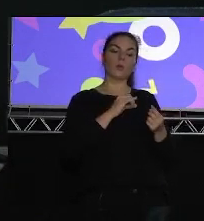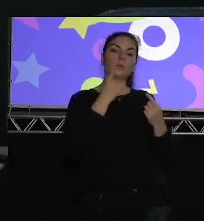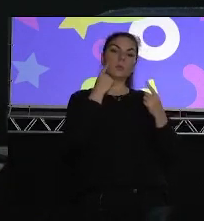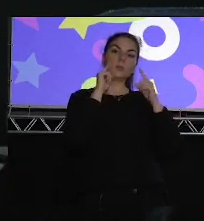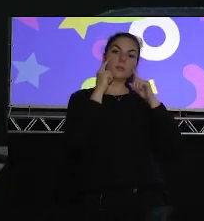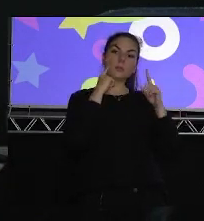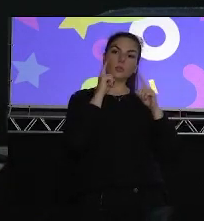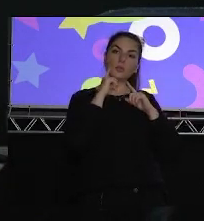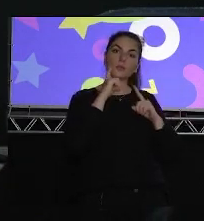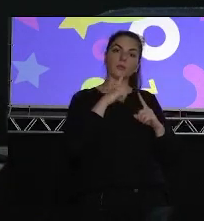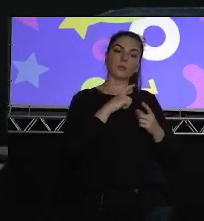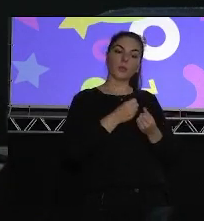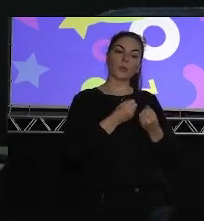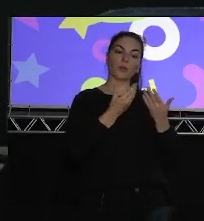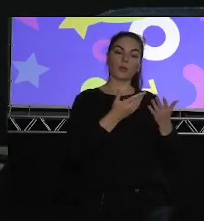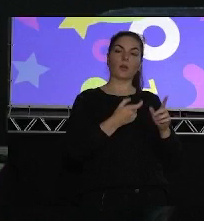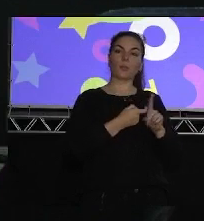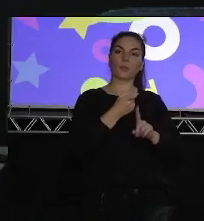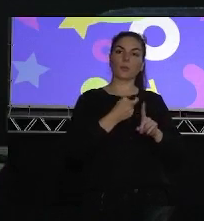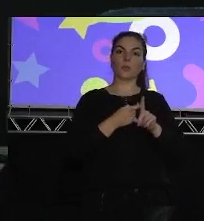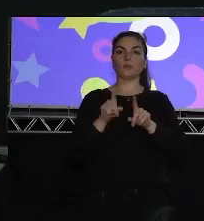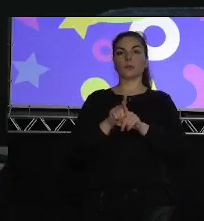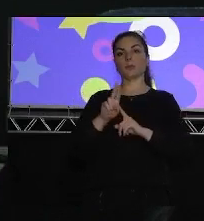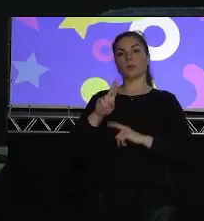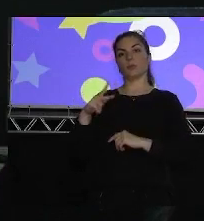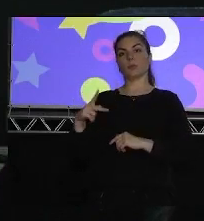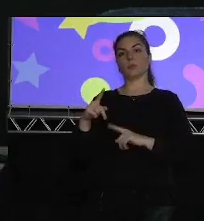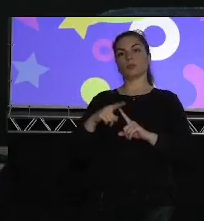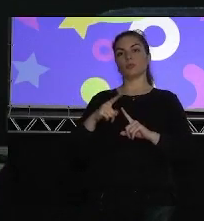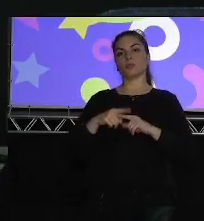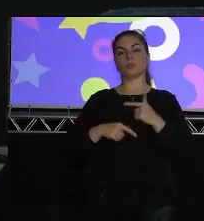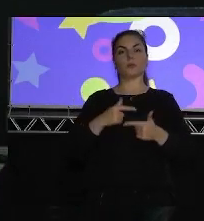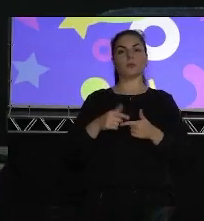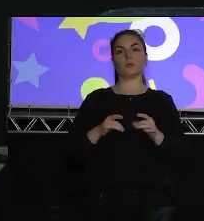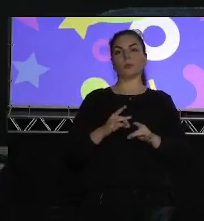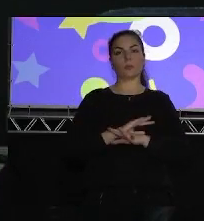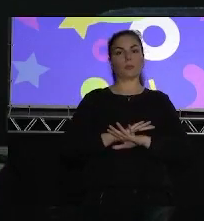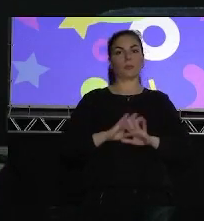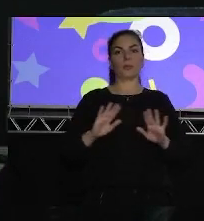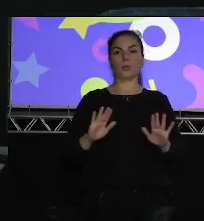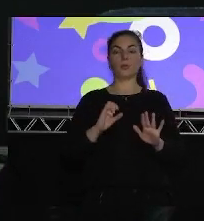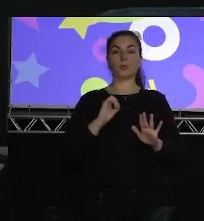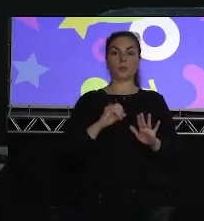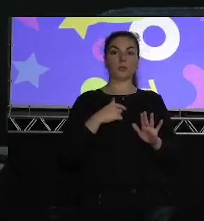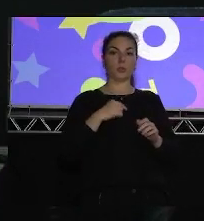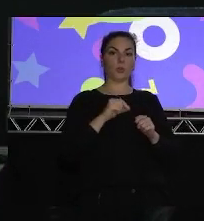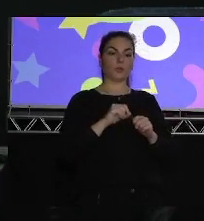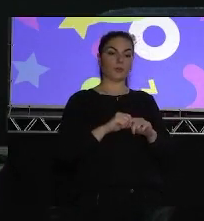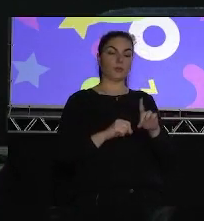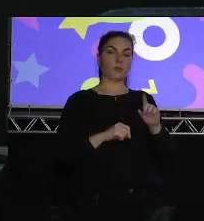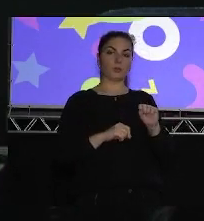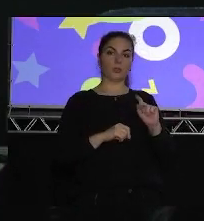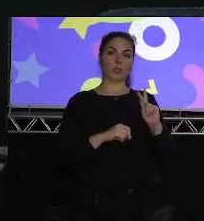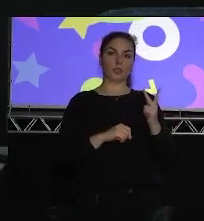eu entrego por mês? Por tipo de serviço. Pronto. Então, se eu estou desenvolvendo dashboard, dependendo do tamanho que ele for, ao longo do tempo vai